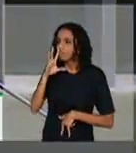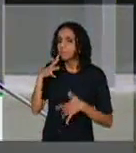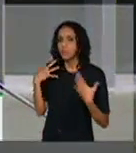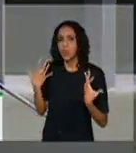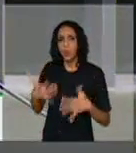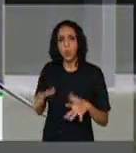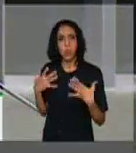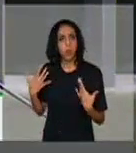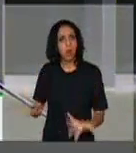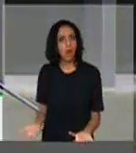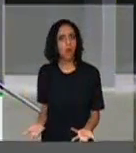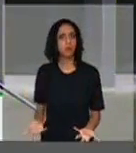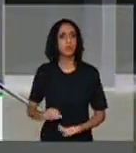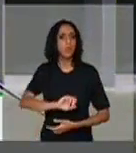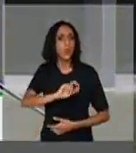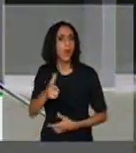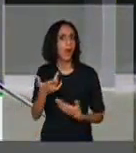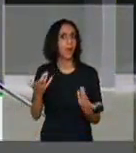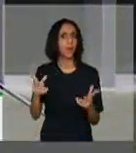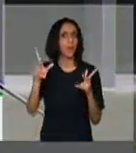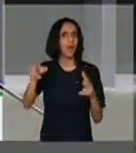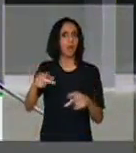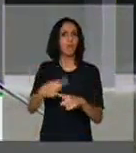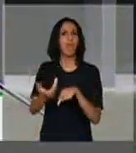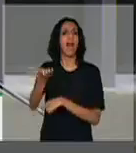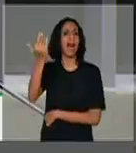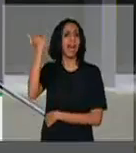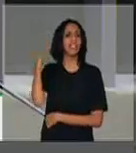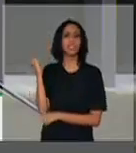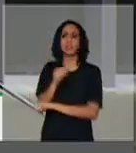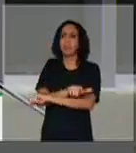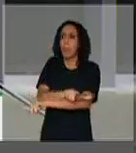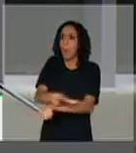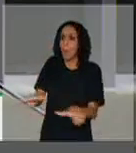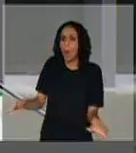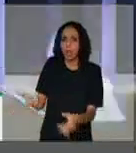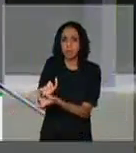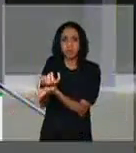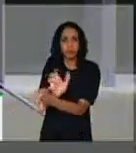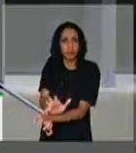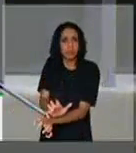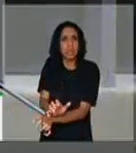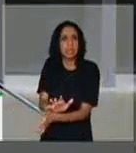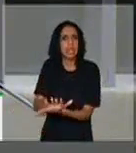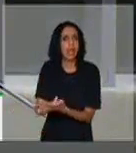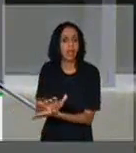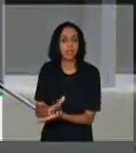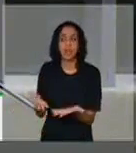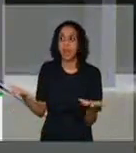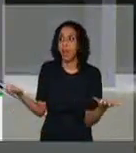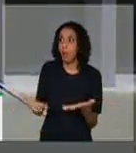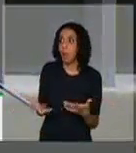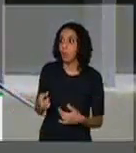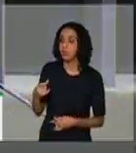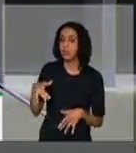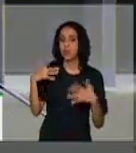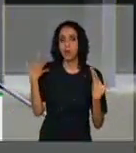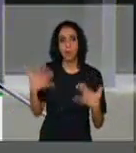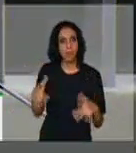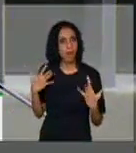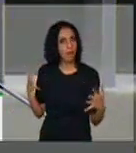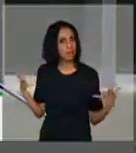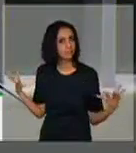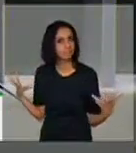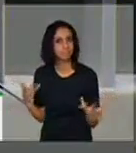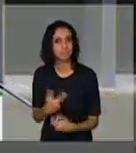assim, onde antes era o nada, um deserto inóspito? Que exemplo formidável, extraordinário